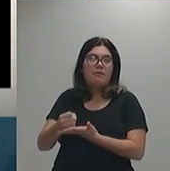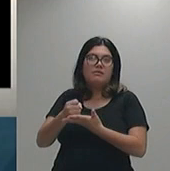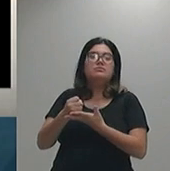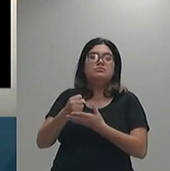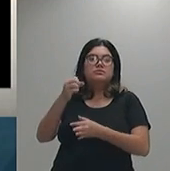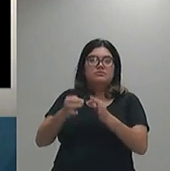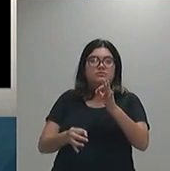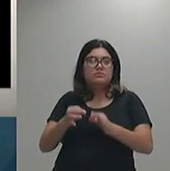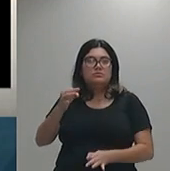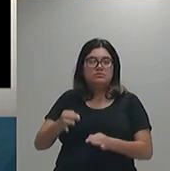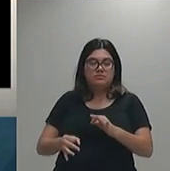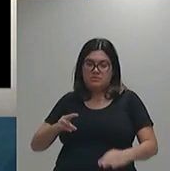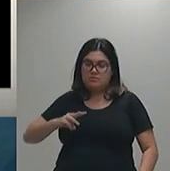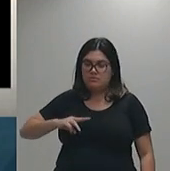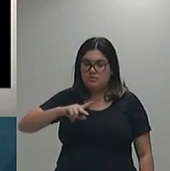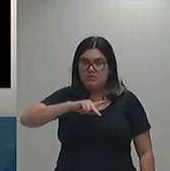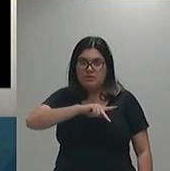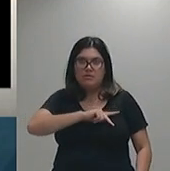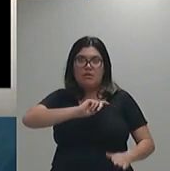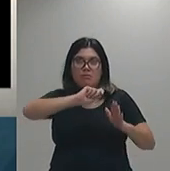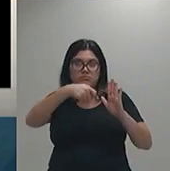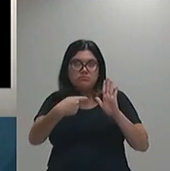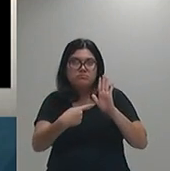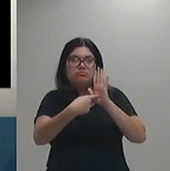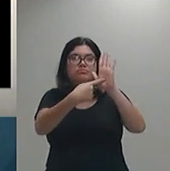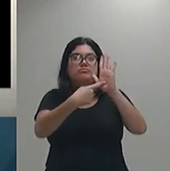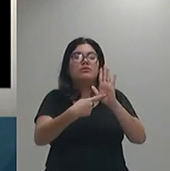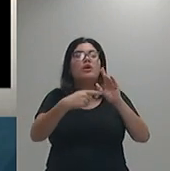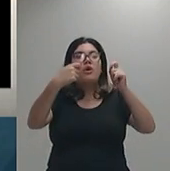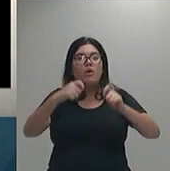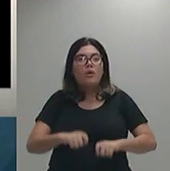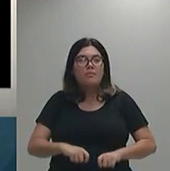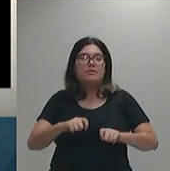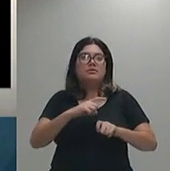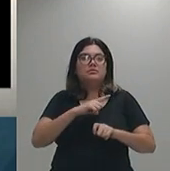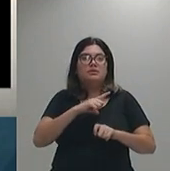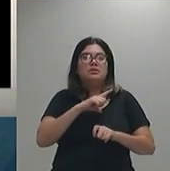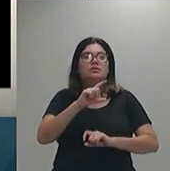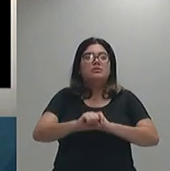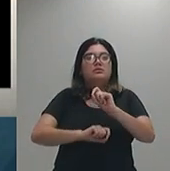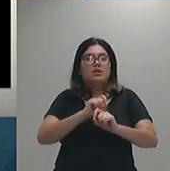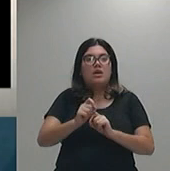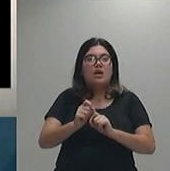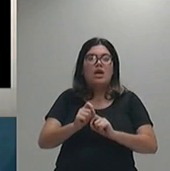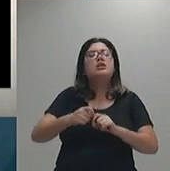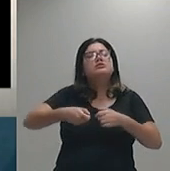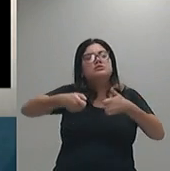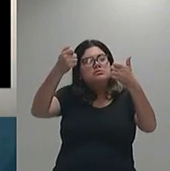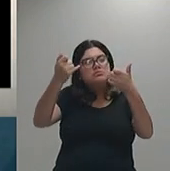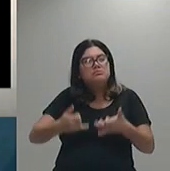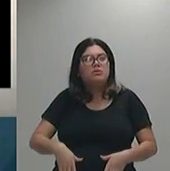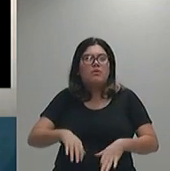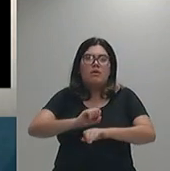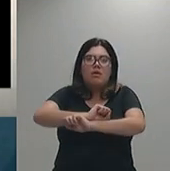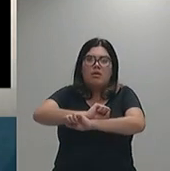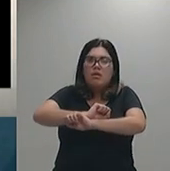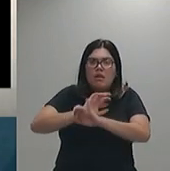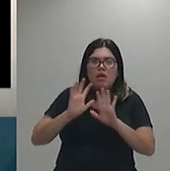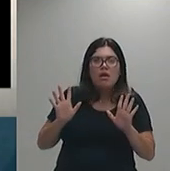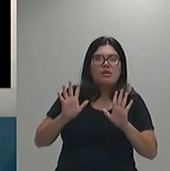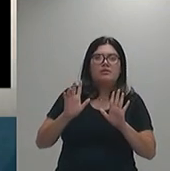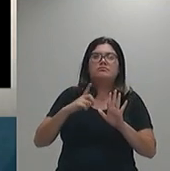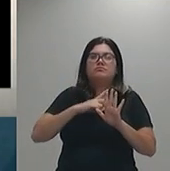Público proferido nos autos deste conflito de competências que foi de competência que foi categórico ao ao se